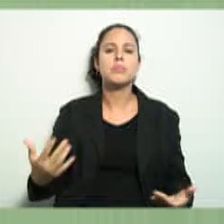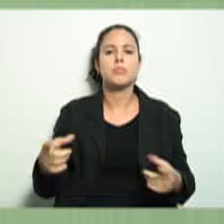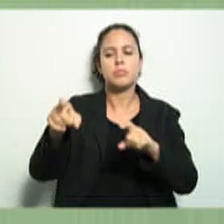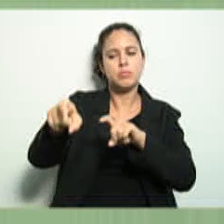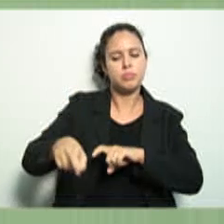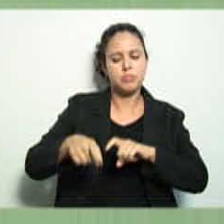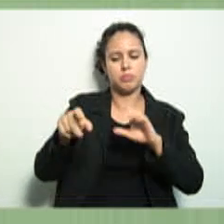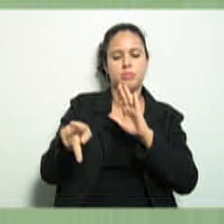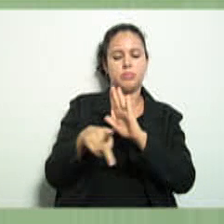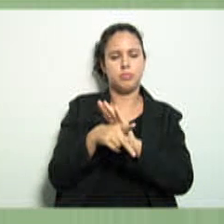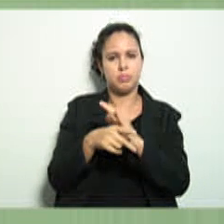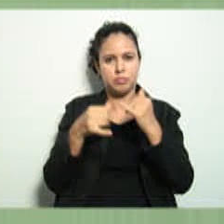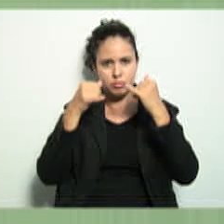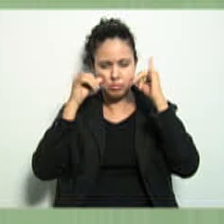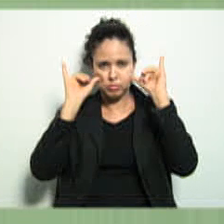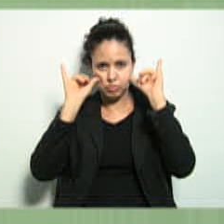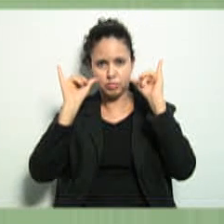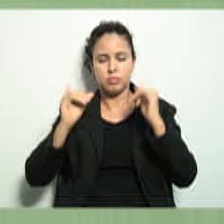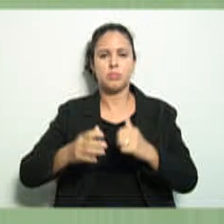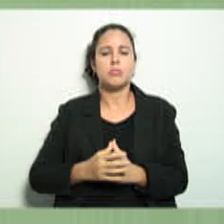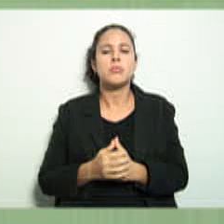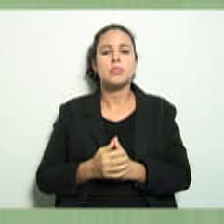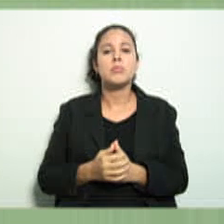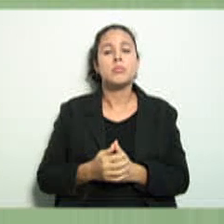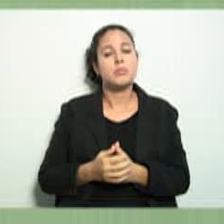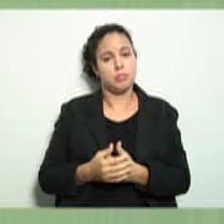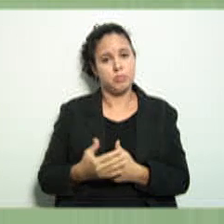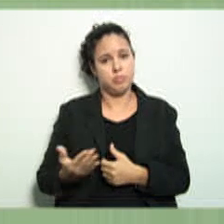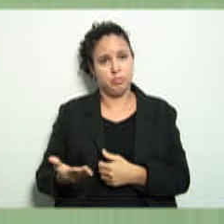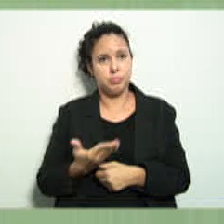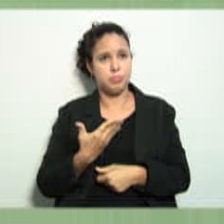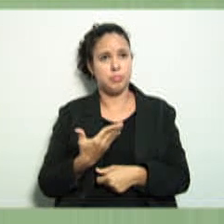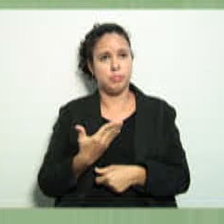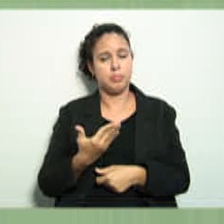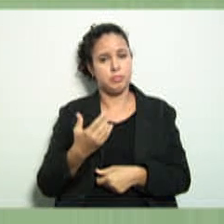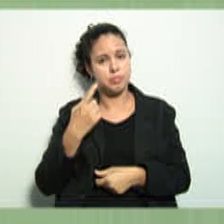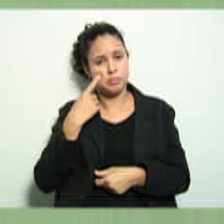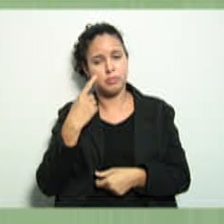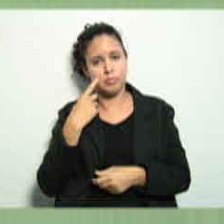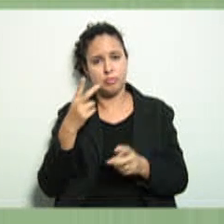agricultura. E por aí, no gráfico, observamos o